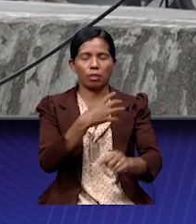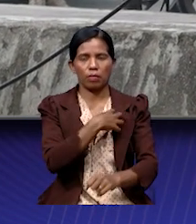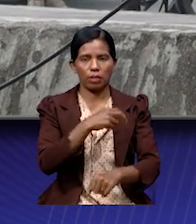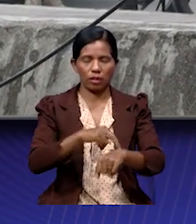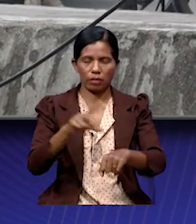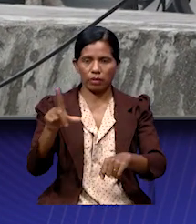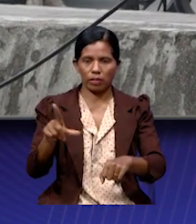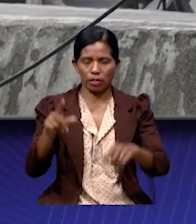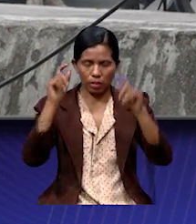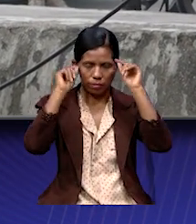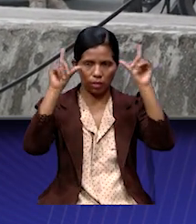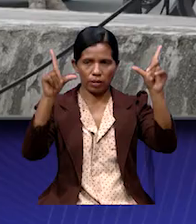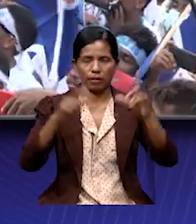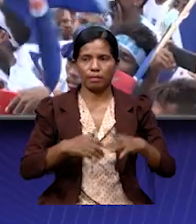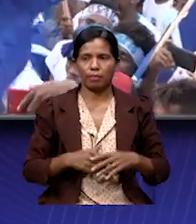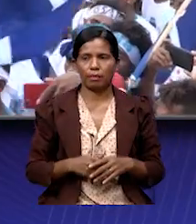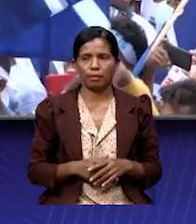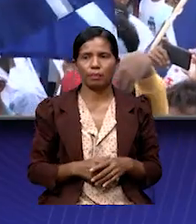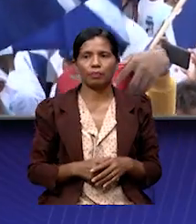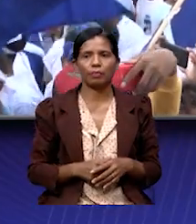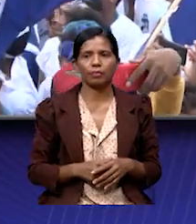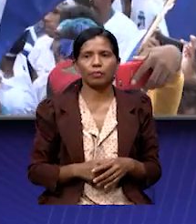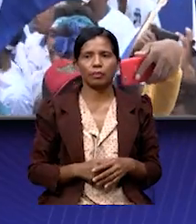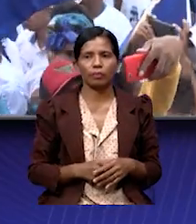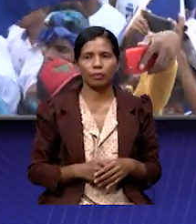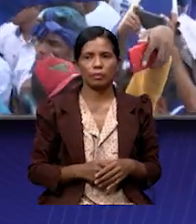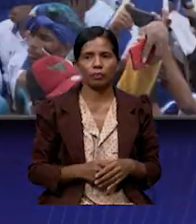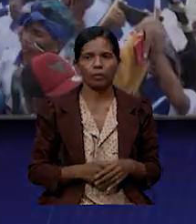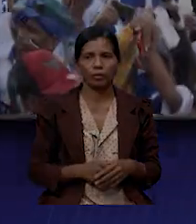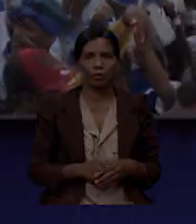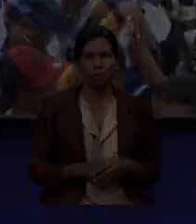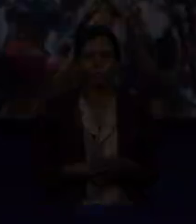Polícia Nacional Timor-Leste. Efigênia Babu, Adérito Ximenes, GMN.